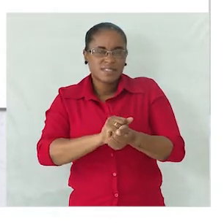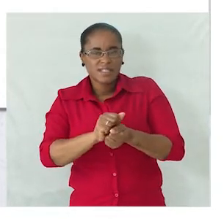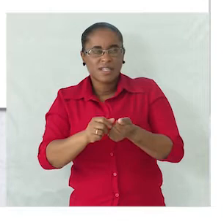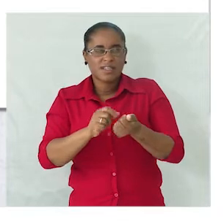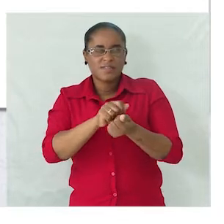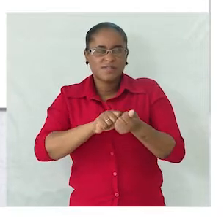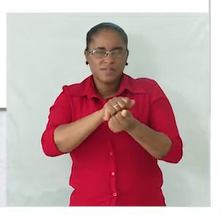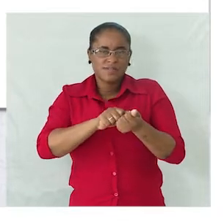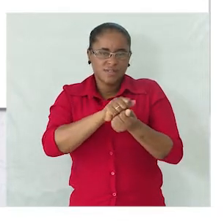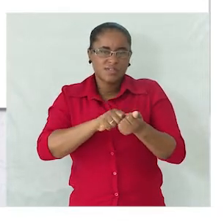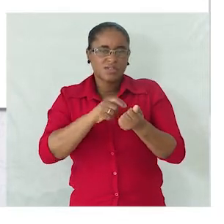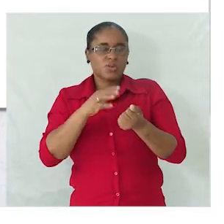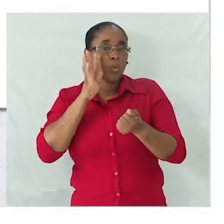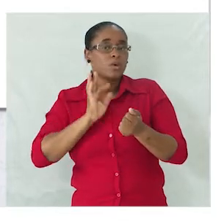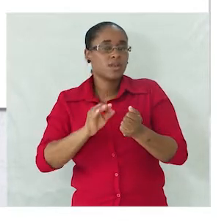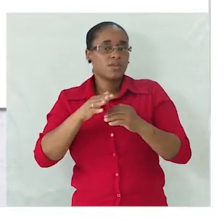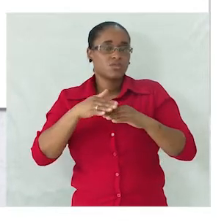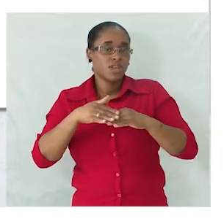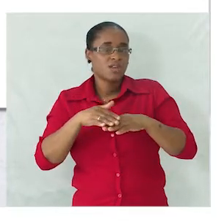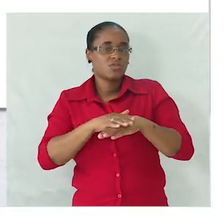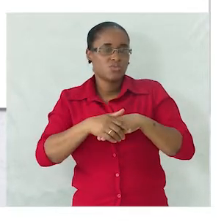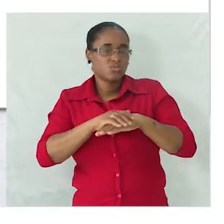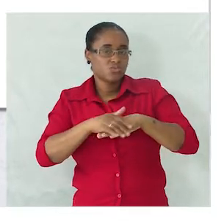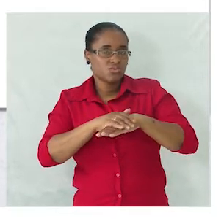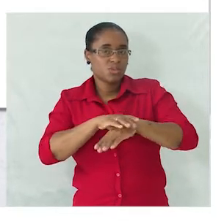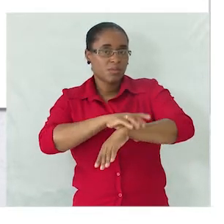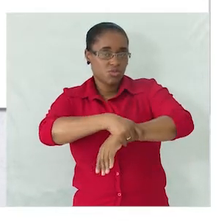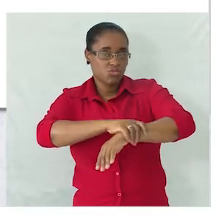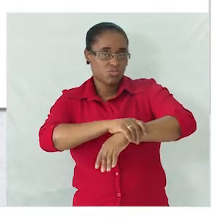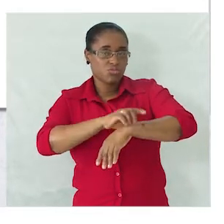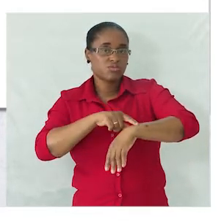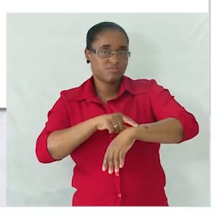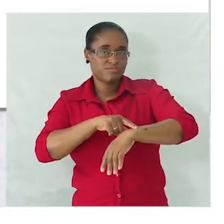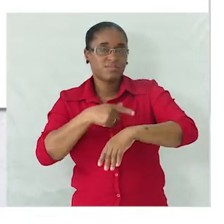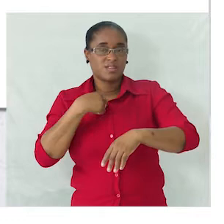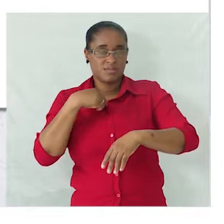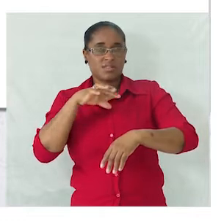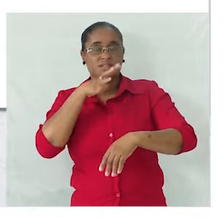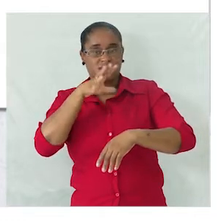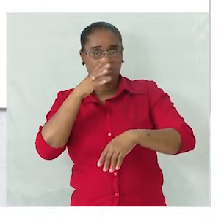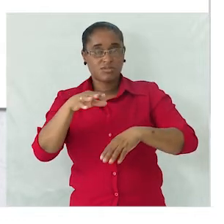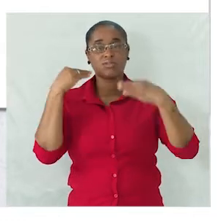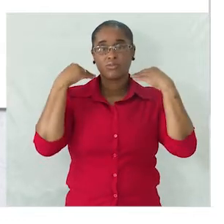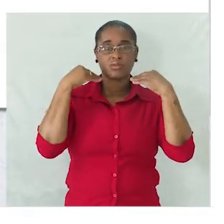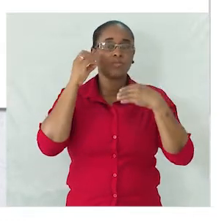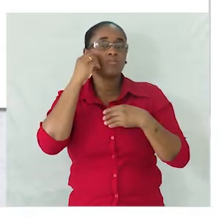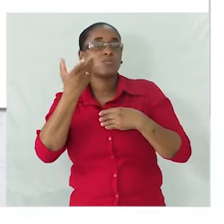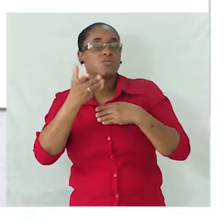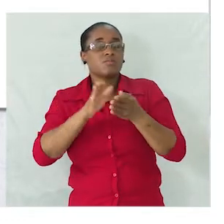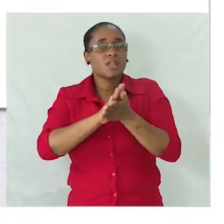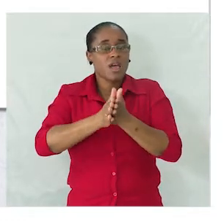os dedos, também os pulsos. Estou aqui a dar algumas instruções como é que se deve lavar as mãos